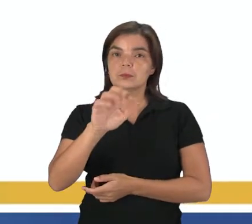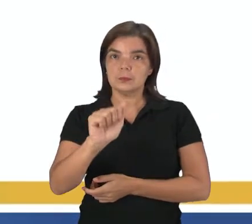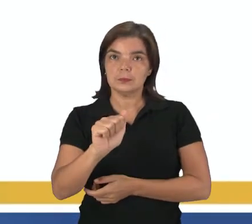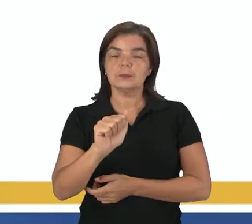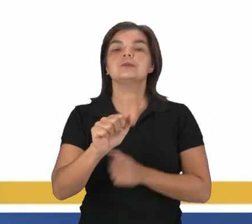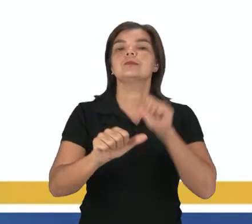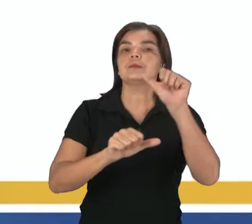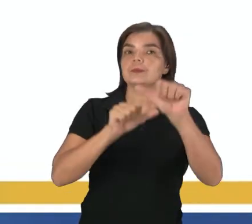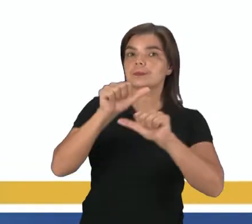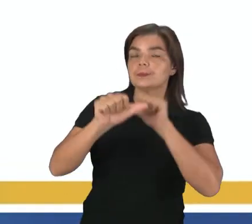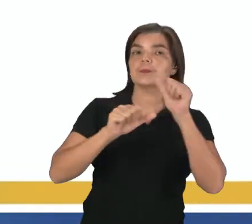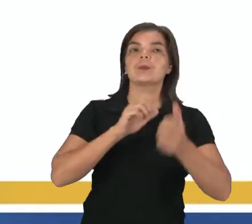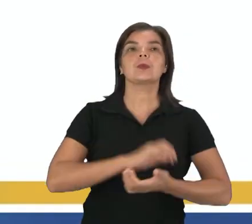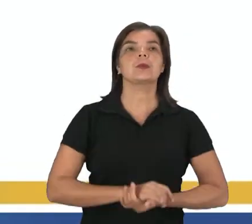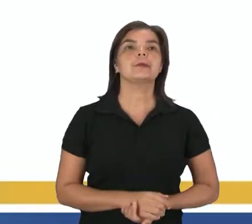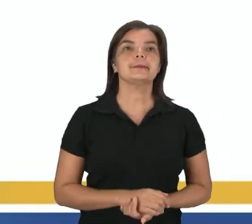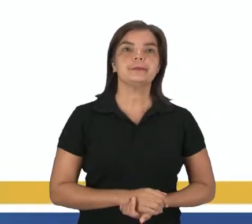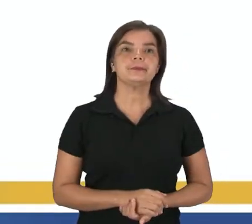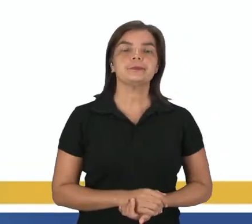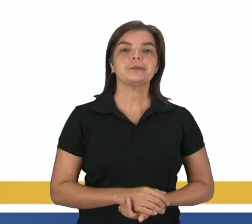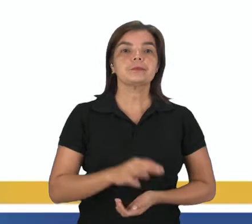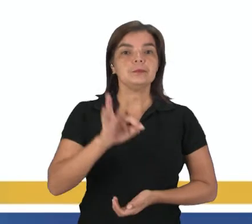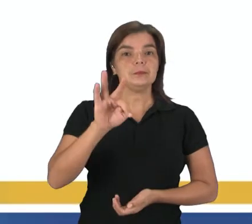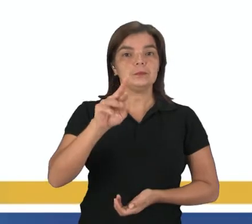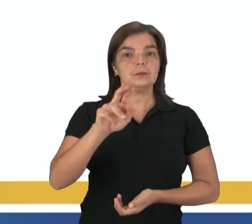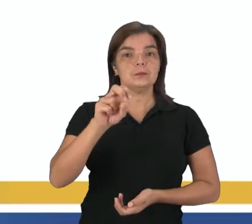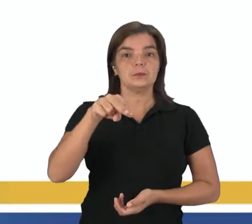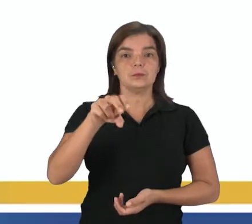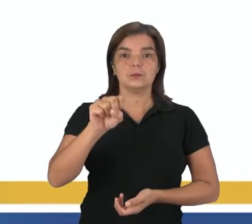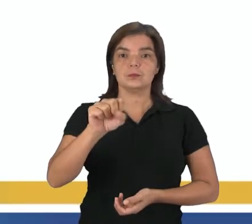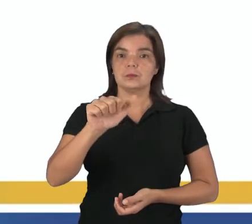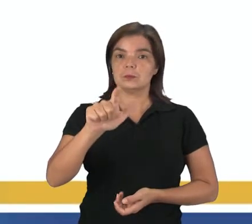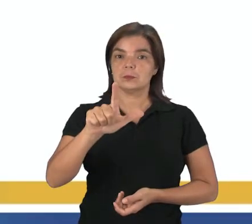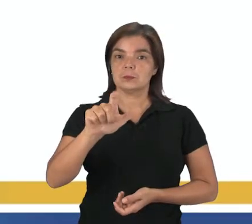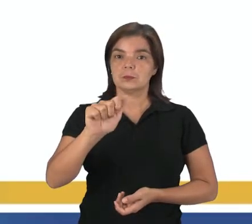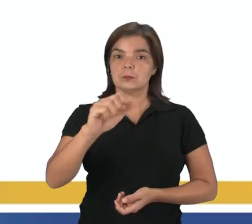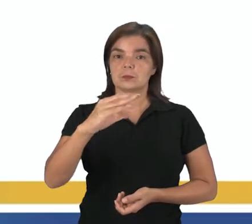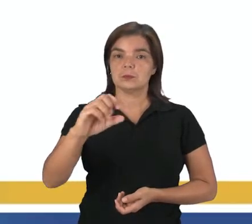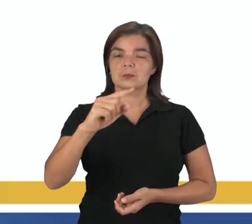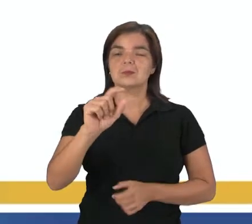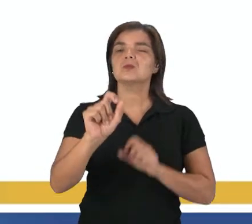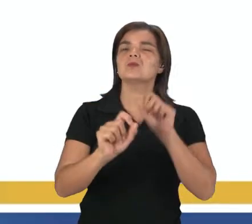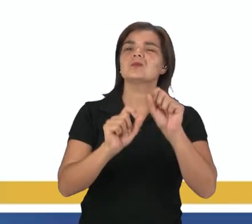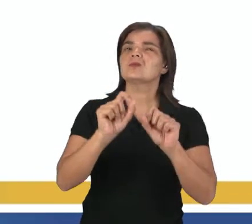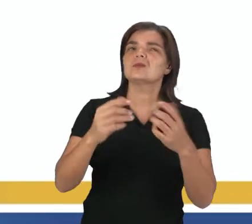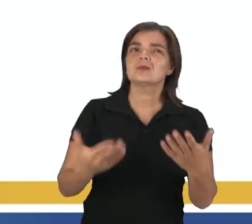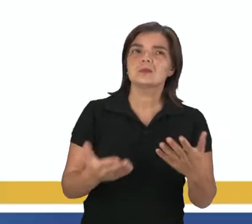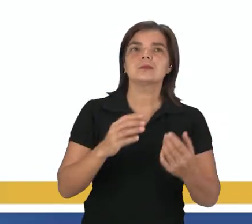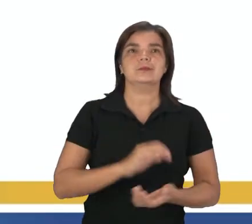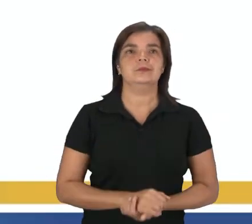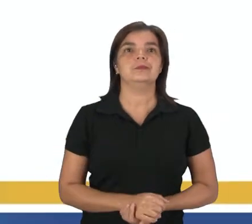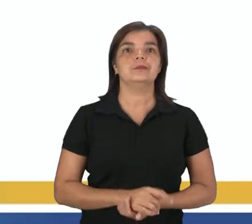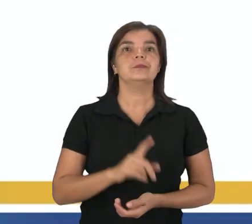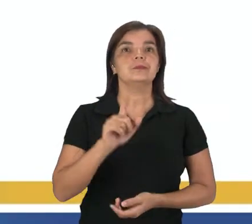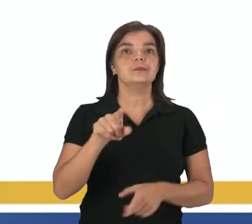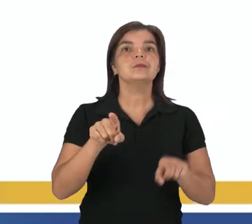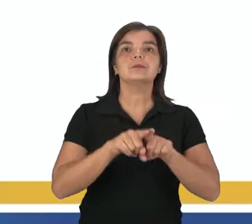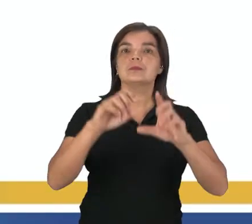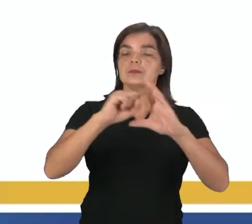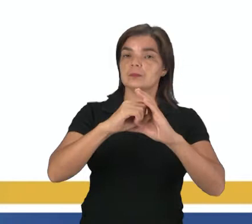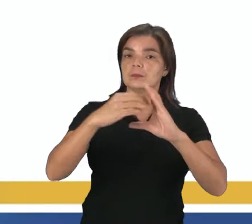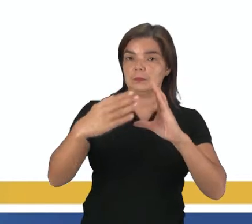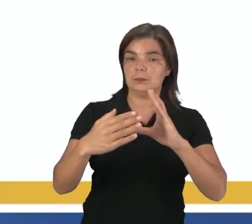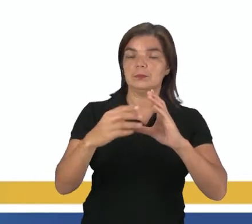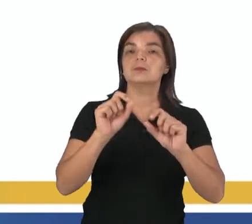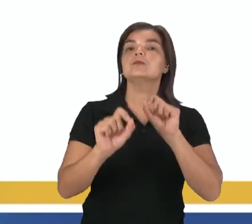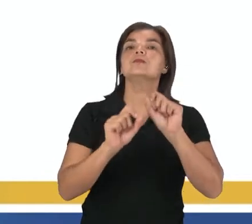apresentam simetria de translação. Bom, mas o que é essa simetria de translação? A translação é